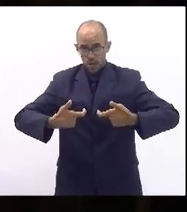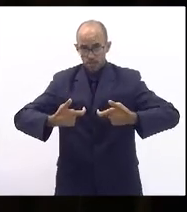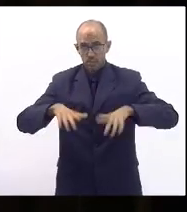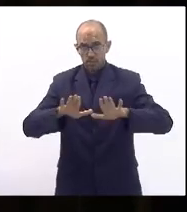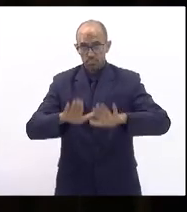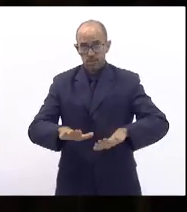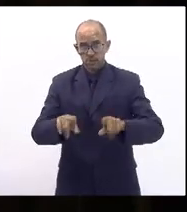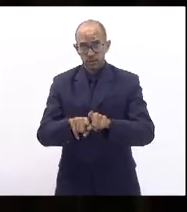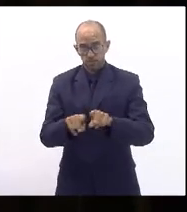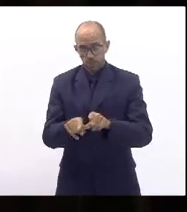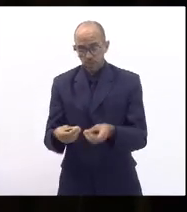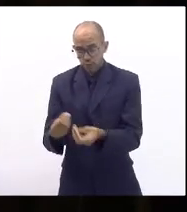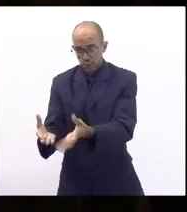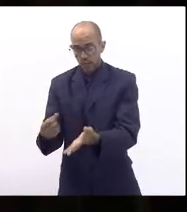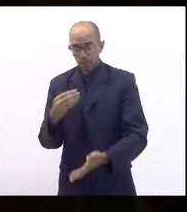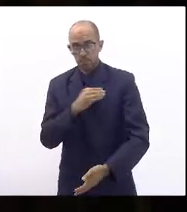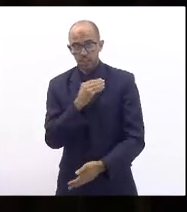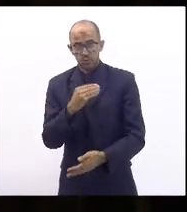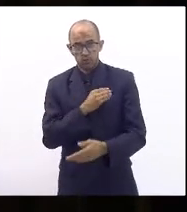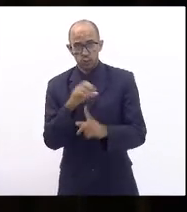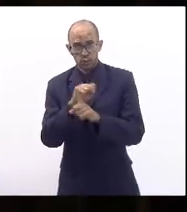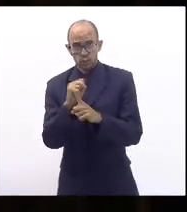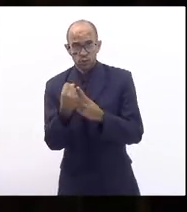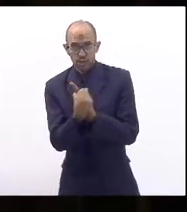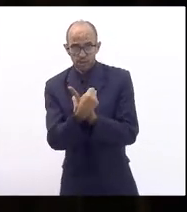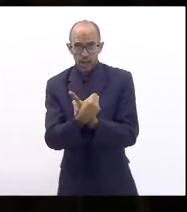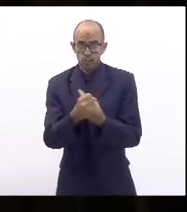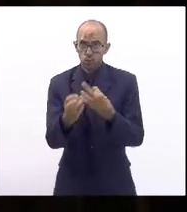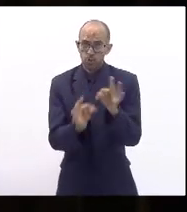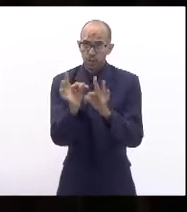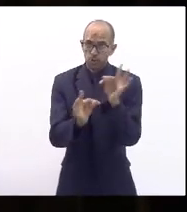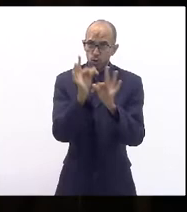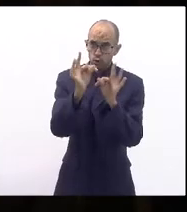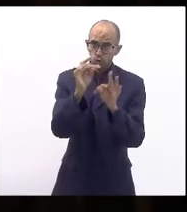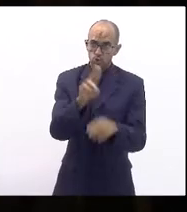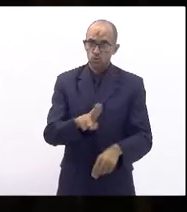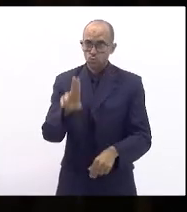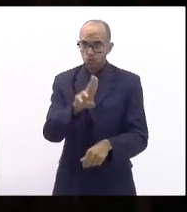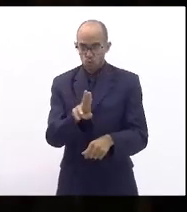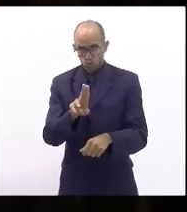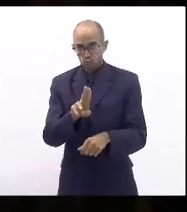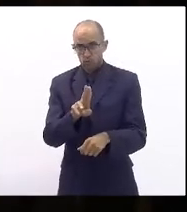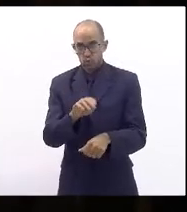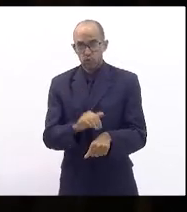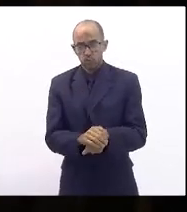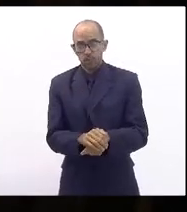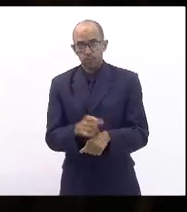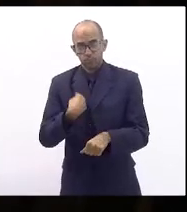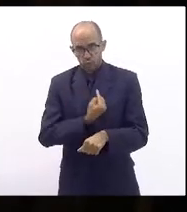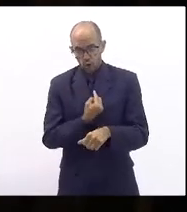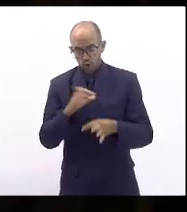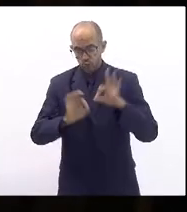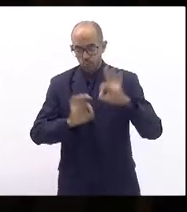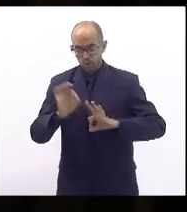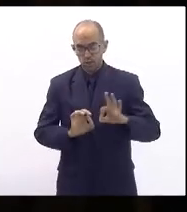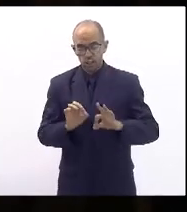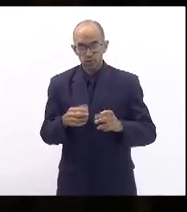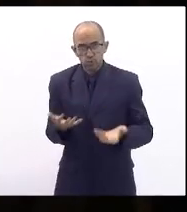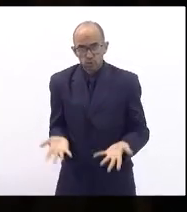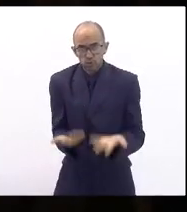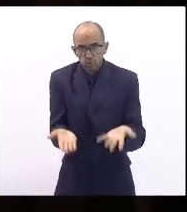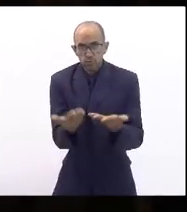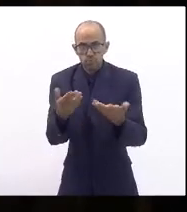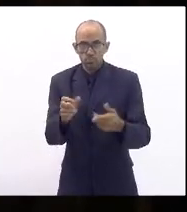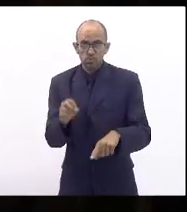na entrega de benefícios à sociedade por intermédio de tecnologias de uso do álbum nossos projetos e estimulam a geração de